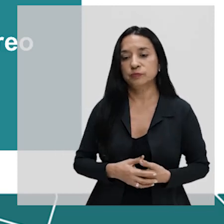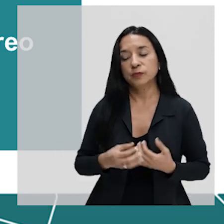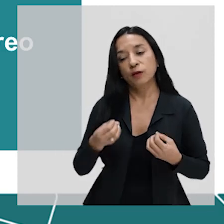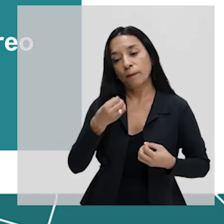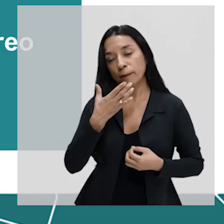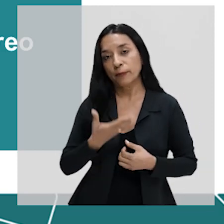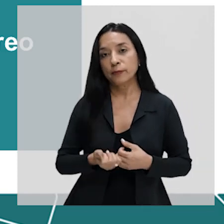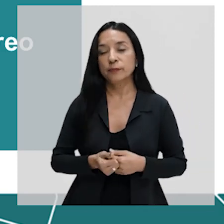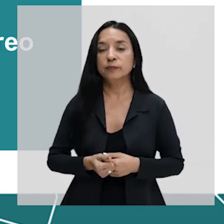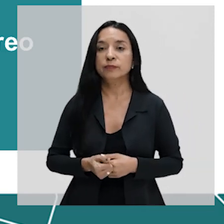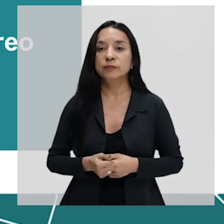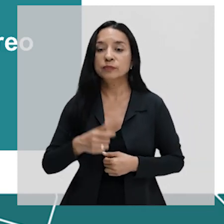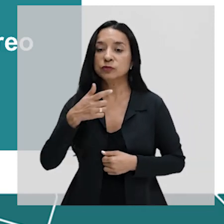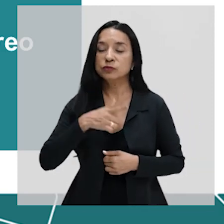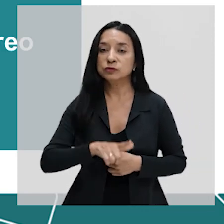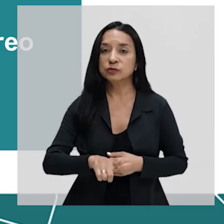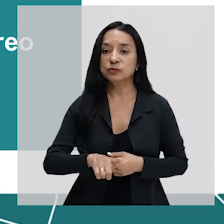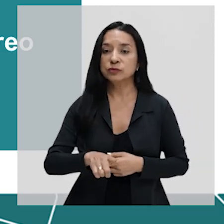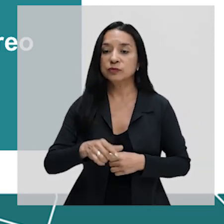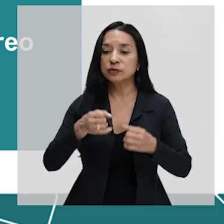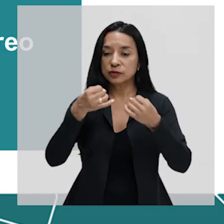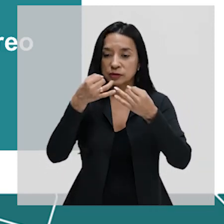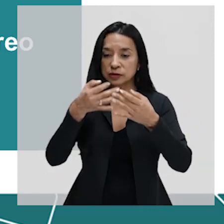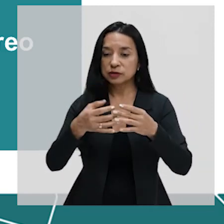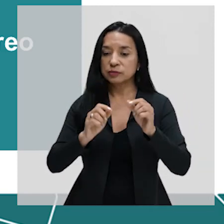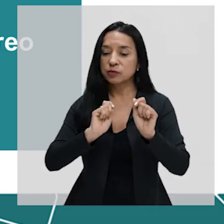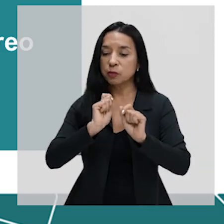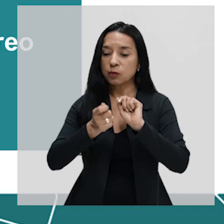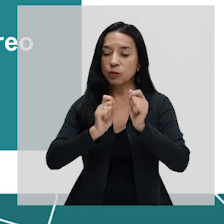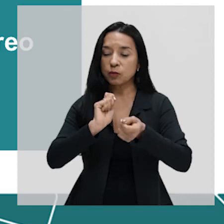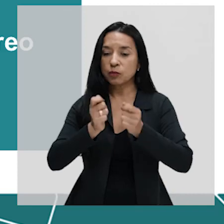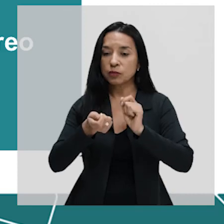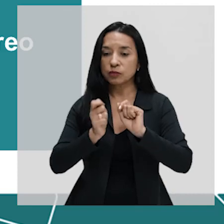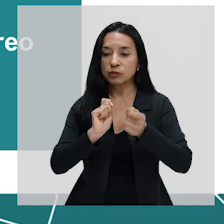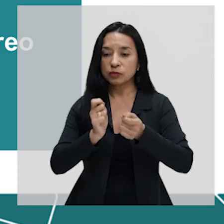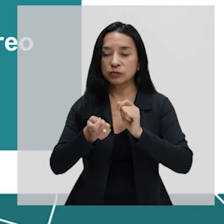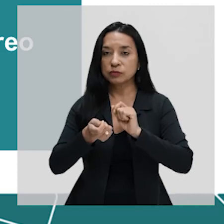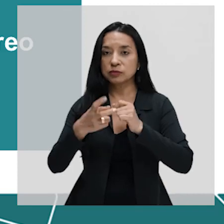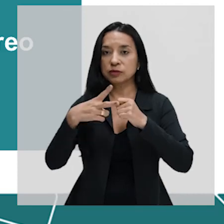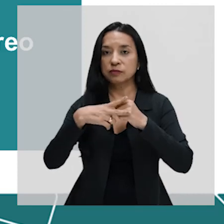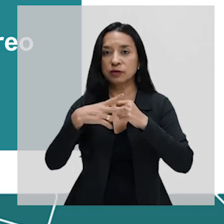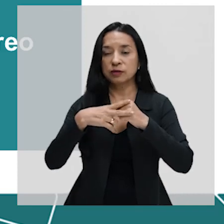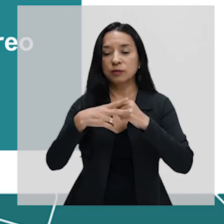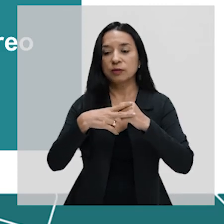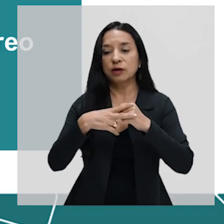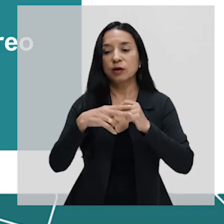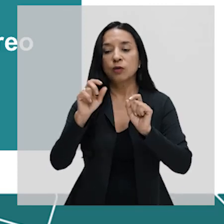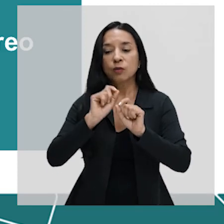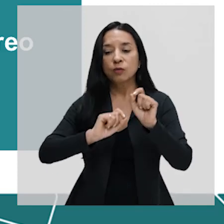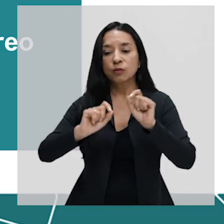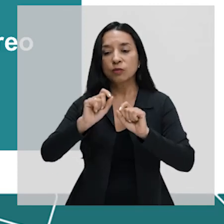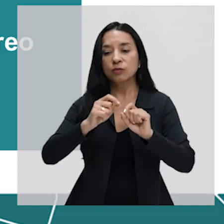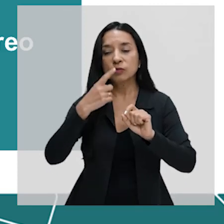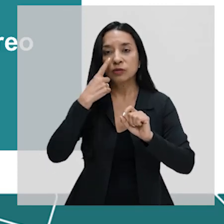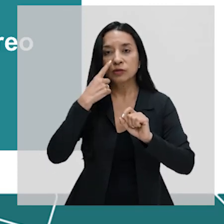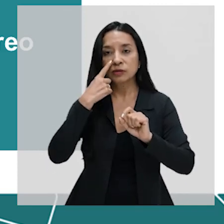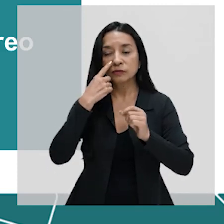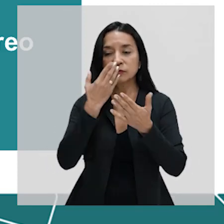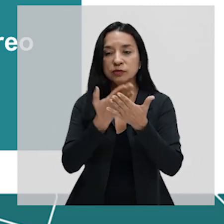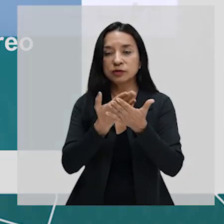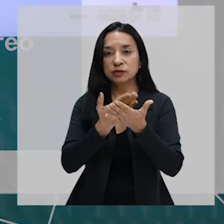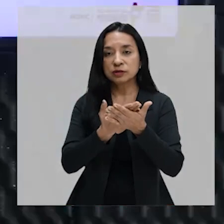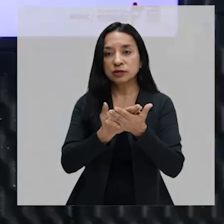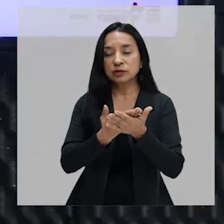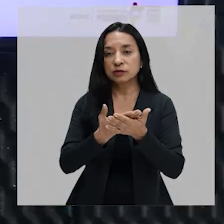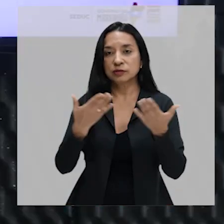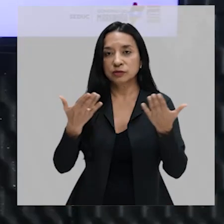Bom, mais uma vez, nós falamos de concordância verbal. O que você viu na aula de hoje nos exercícios? Que